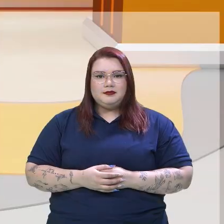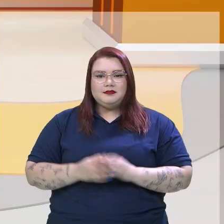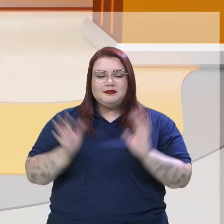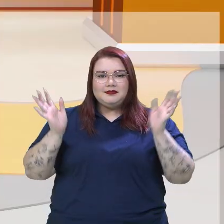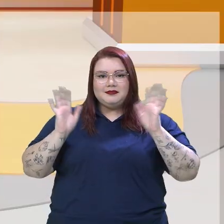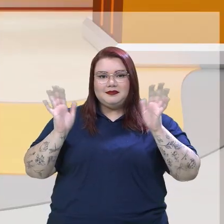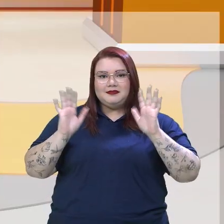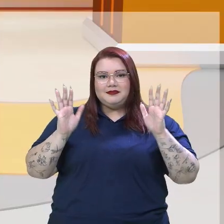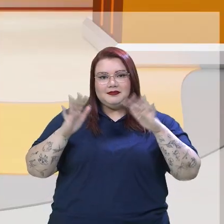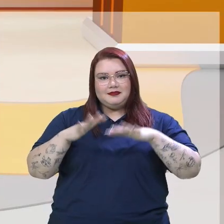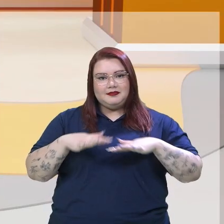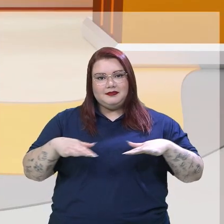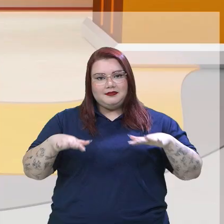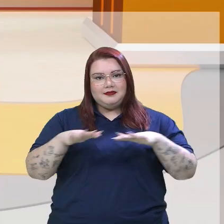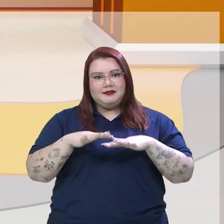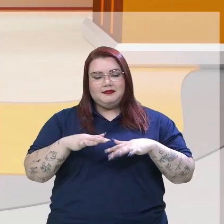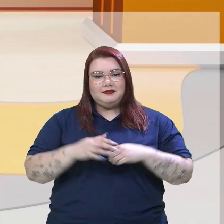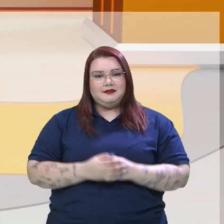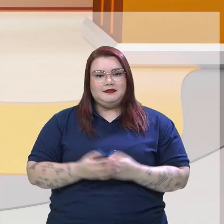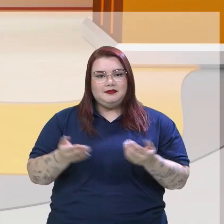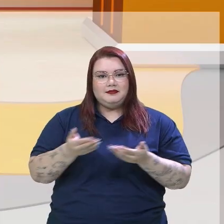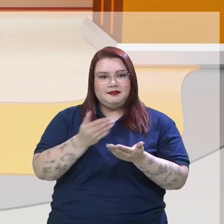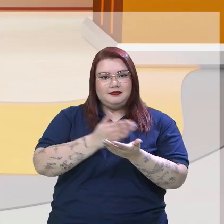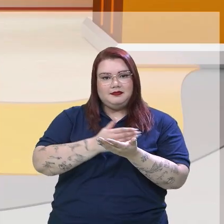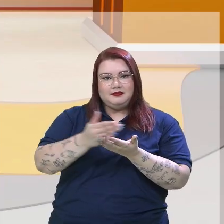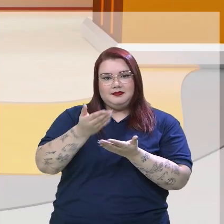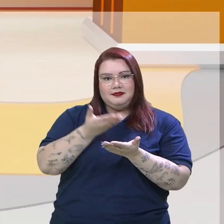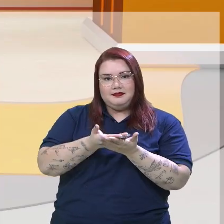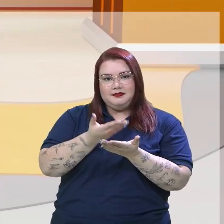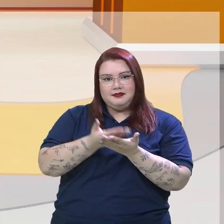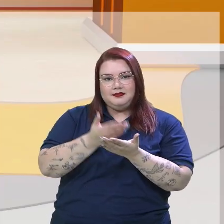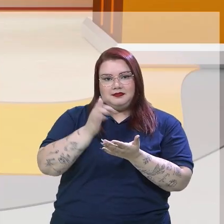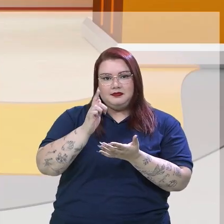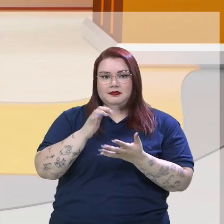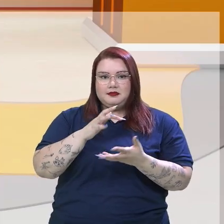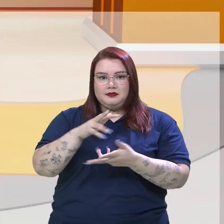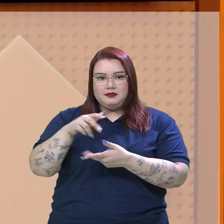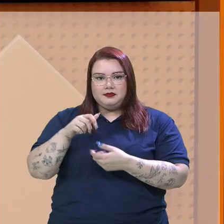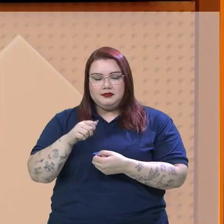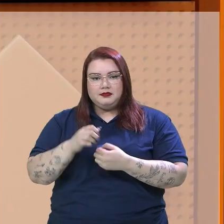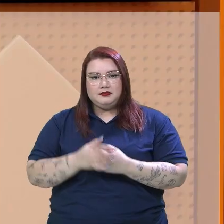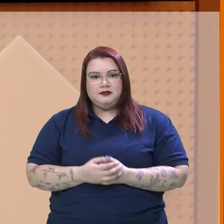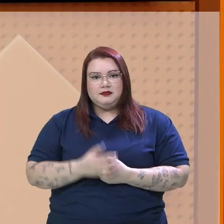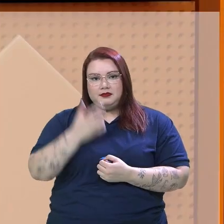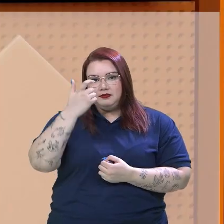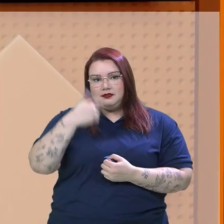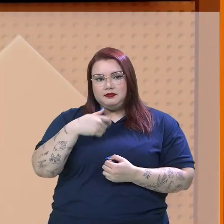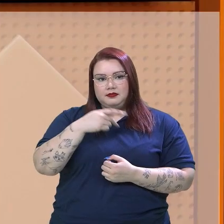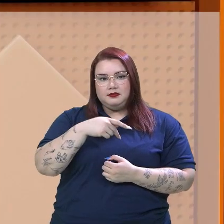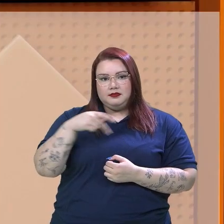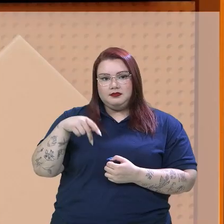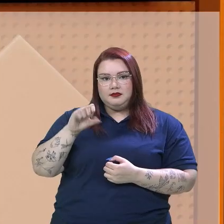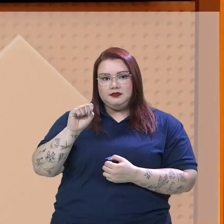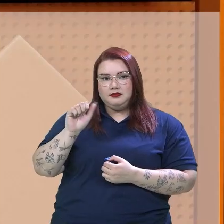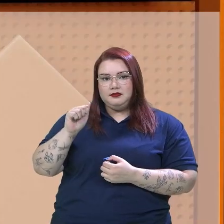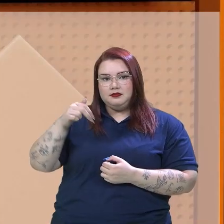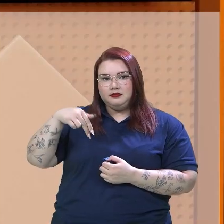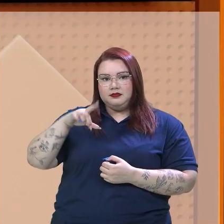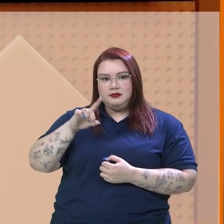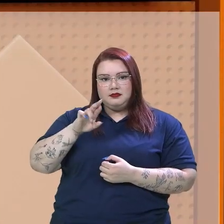Olá a todos vocês. Vamos iniciar mais uma aula de geografia. Eu sou a professora